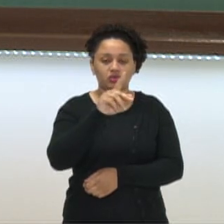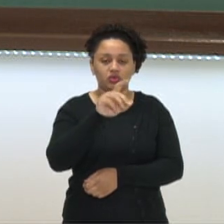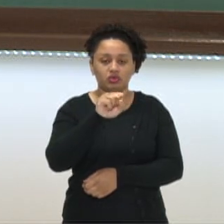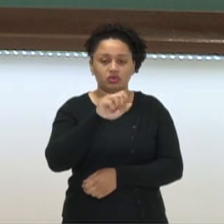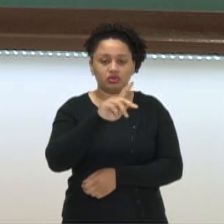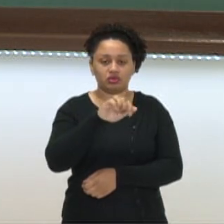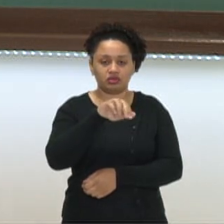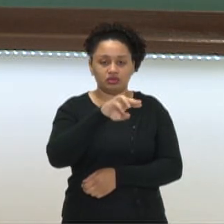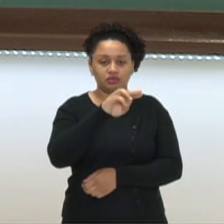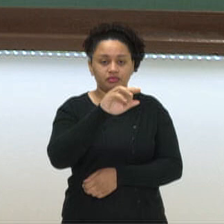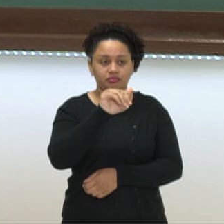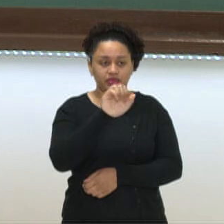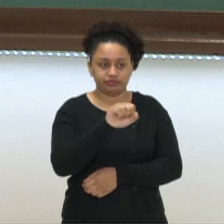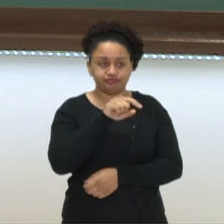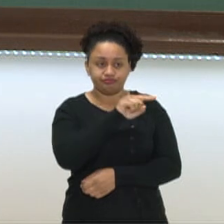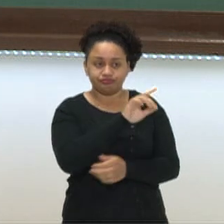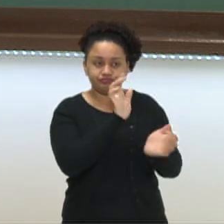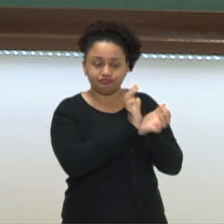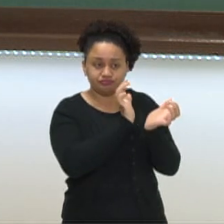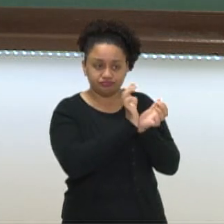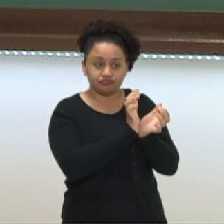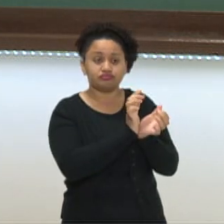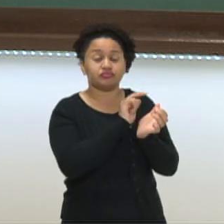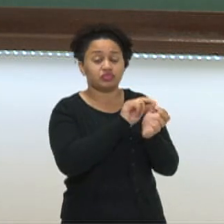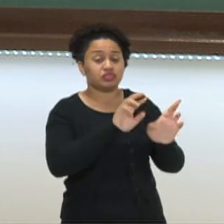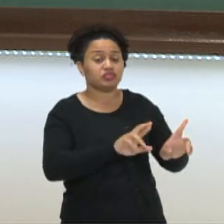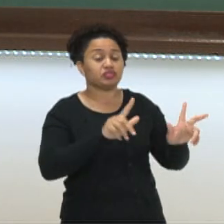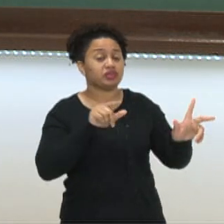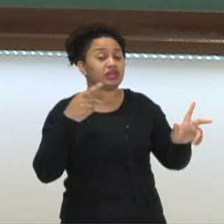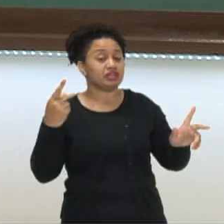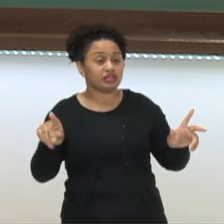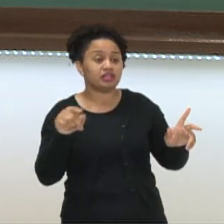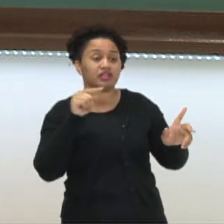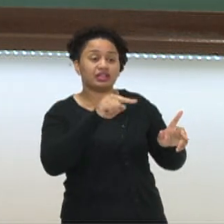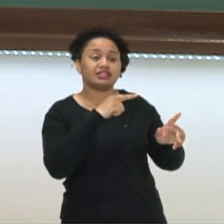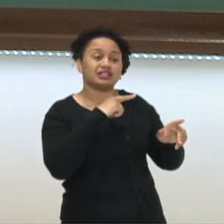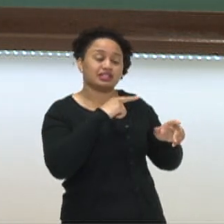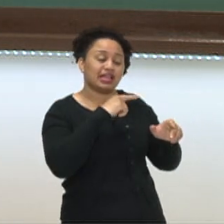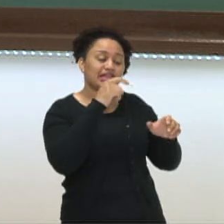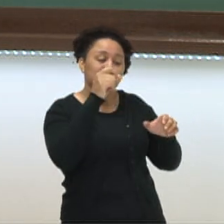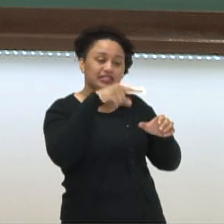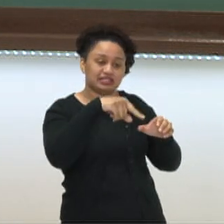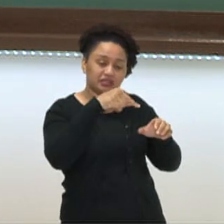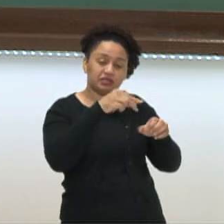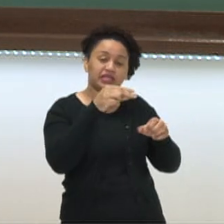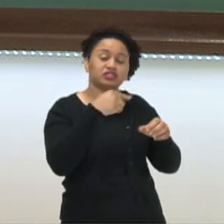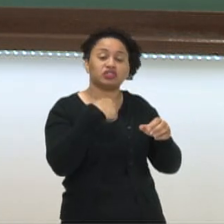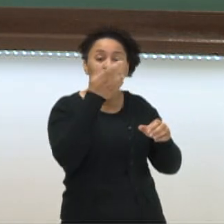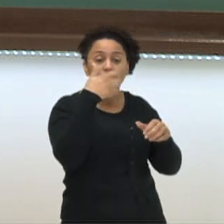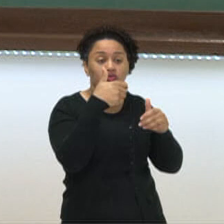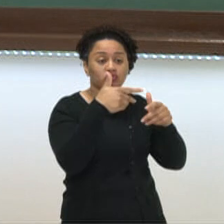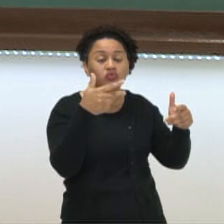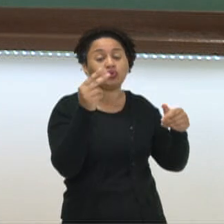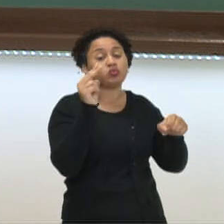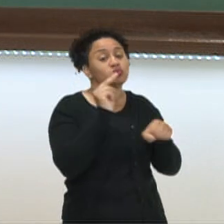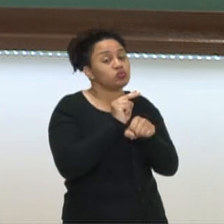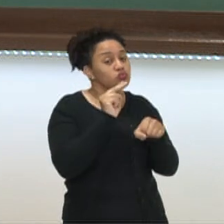As angiospermas possuem semente protegidas pelo fruto.